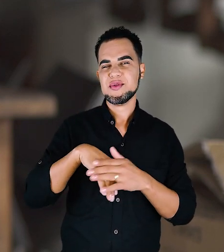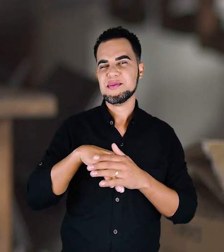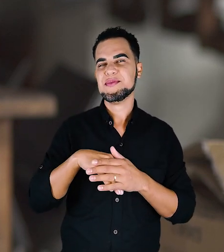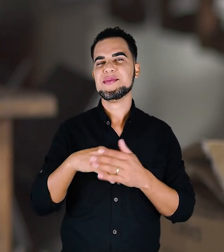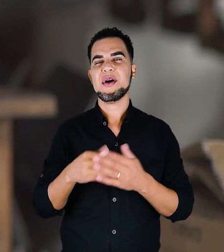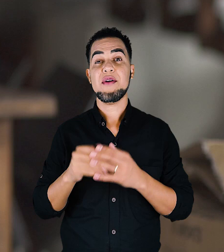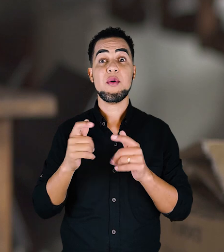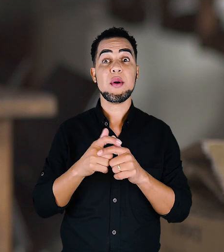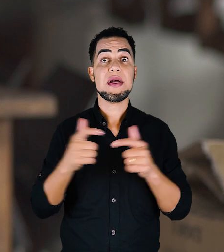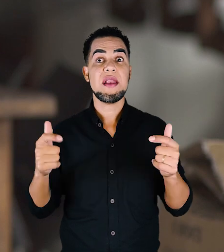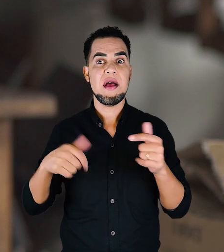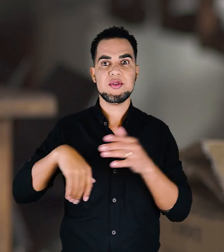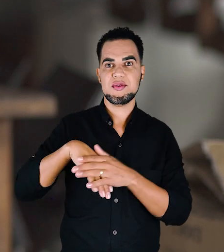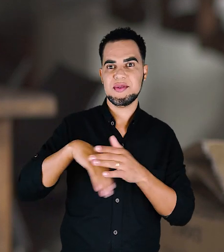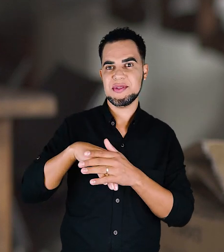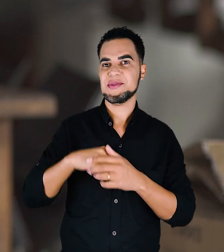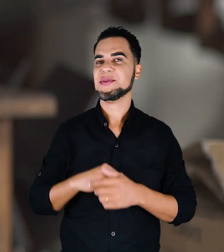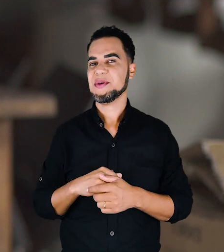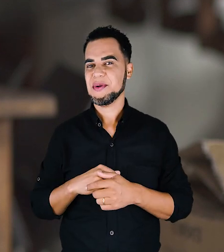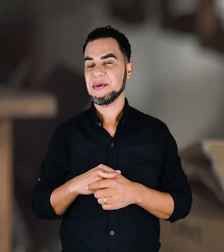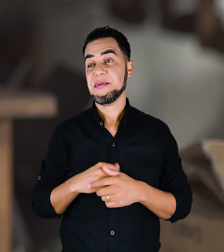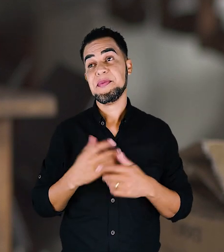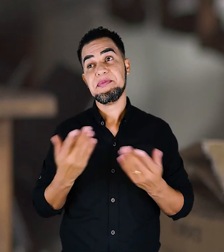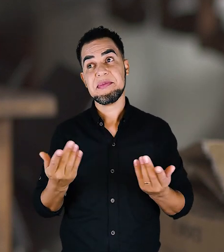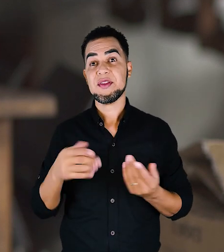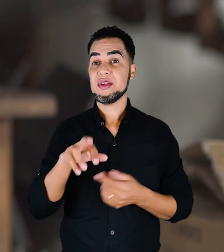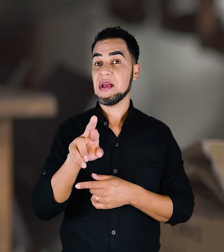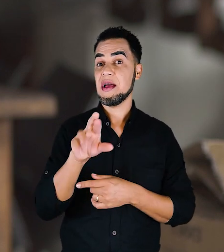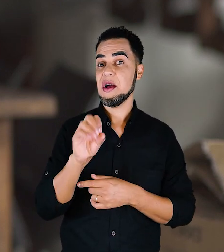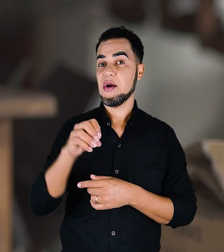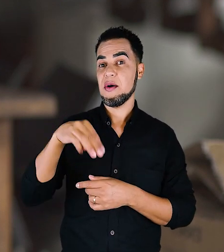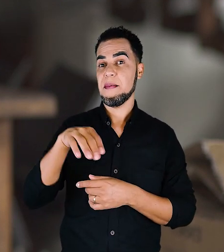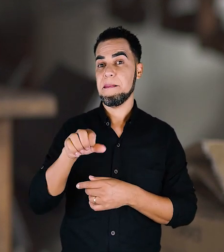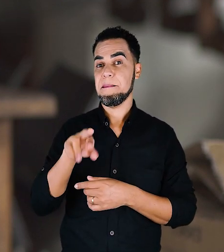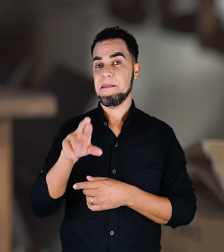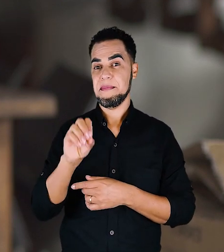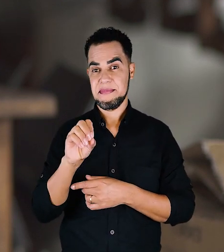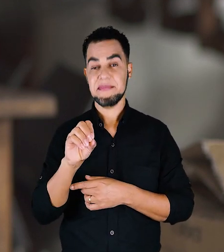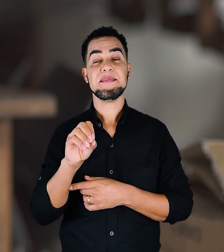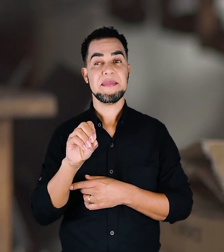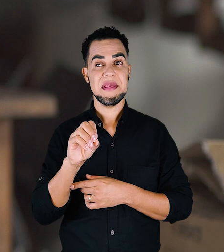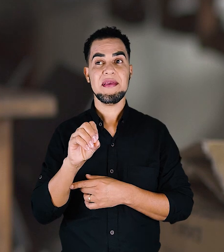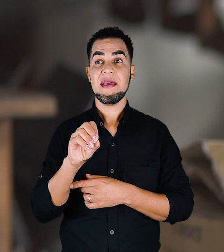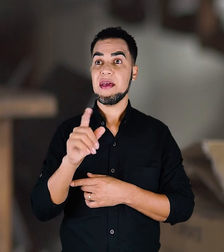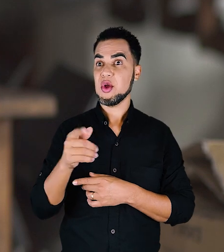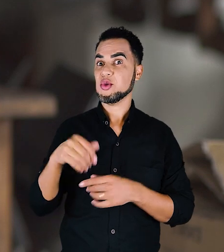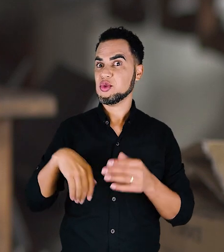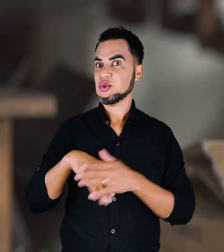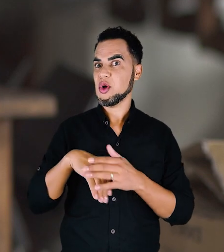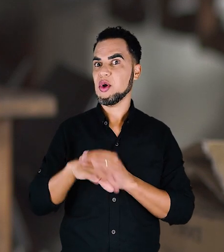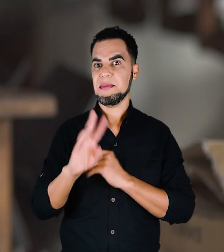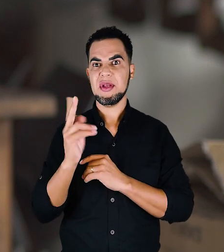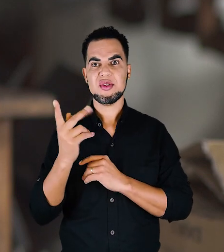jogava futebol no Brumadinho, foi um grande jogador. Tinha o Romero, que jogou inclusive em